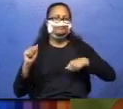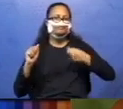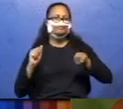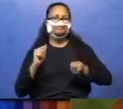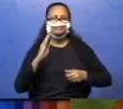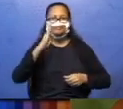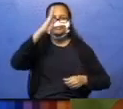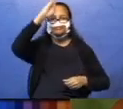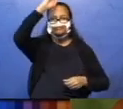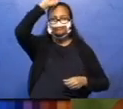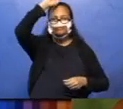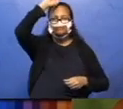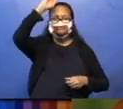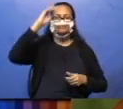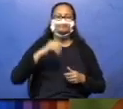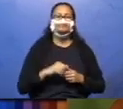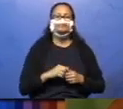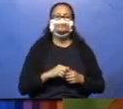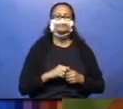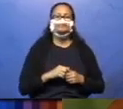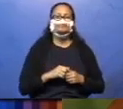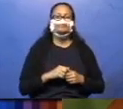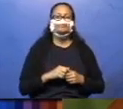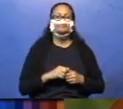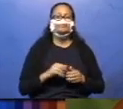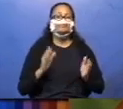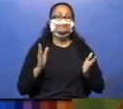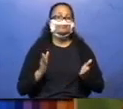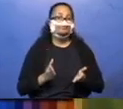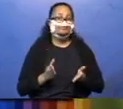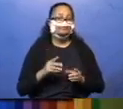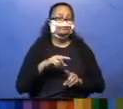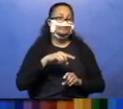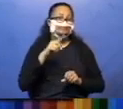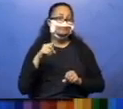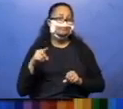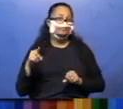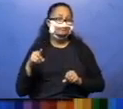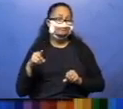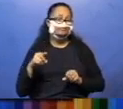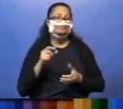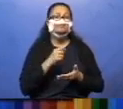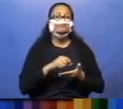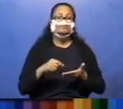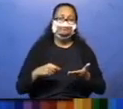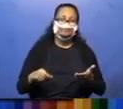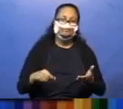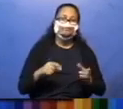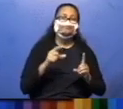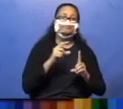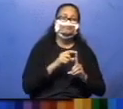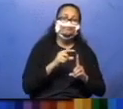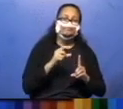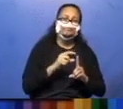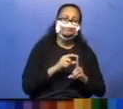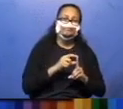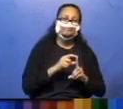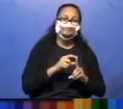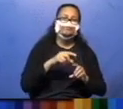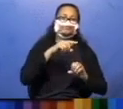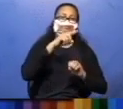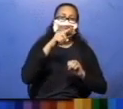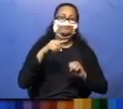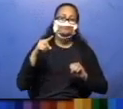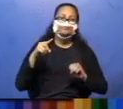E aqui a gente vai colocar o tio. Vamos lá, ó. Escreva essas palavras colocando o tio sobre